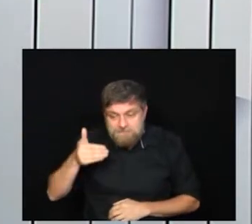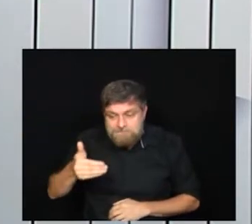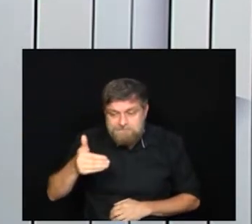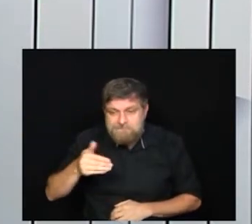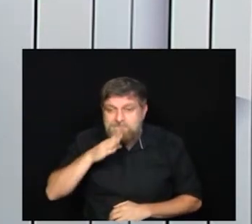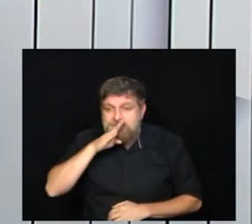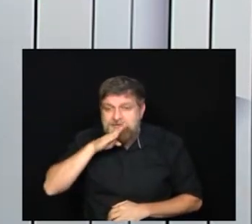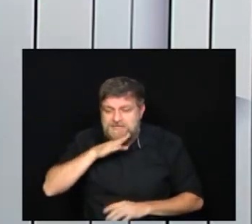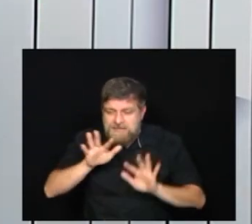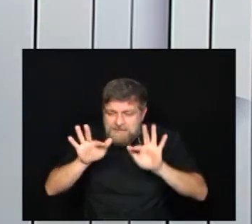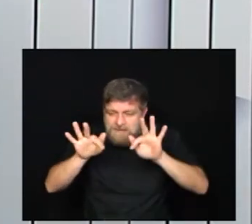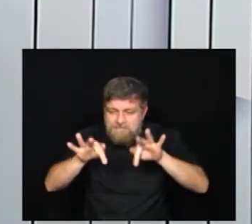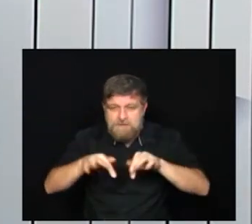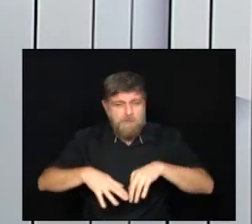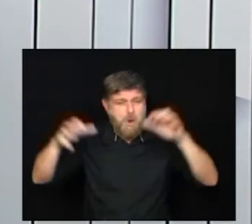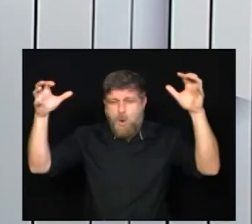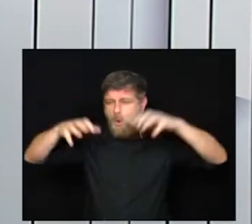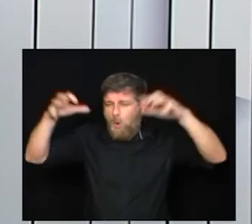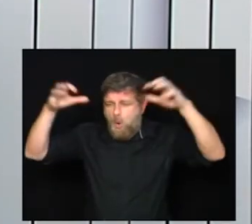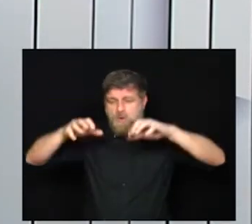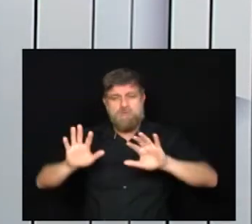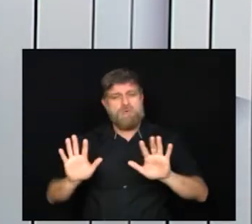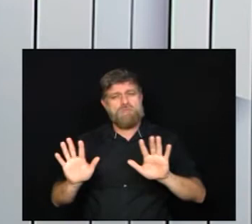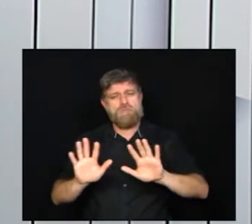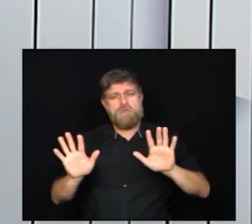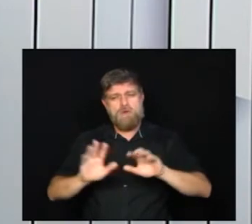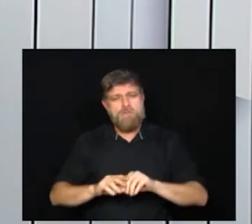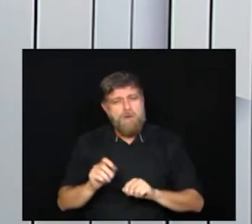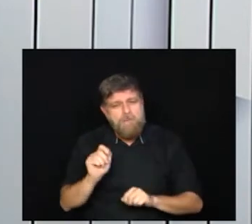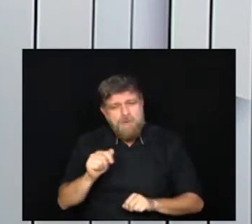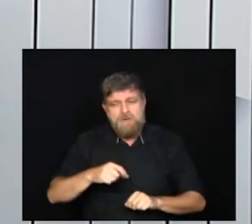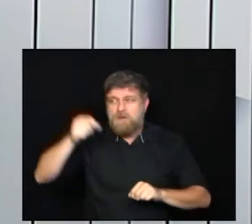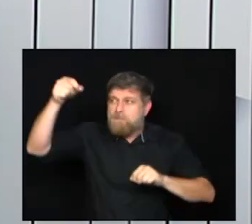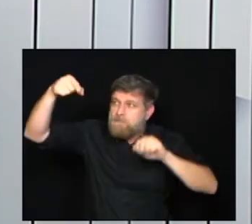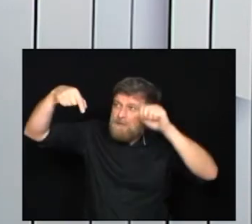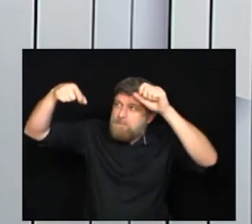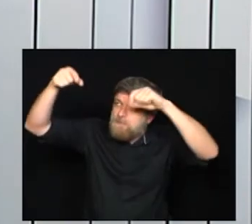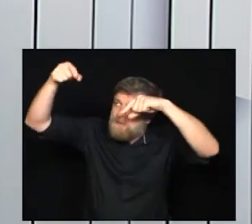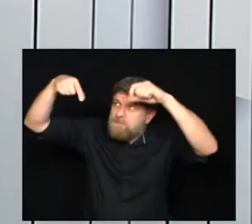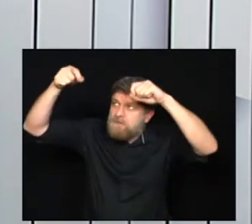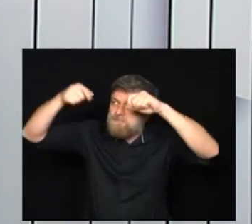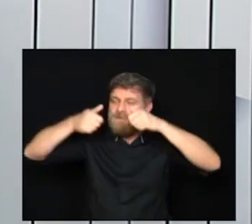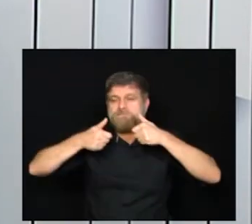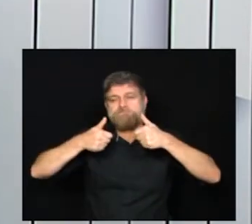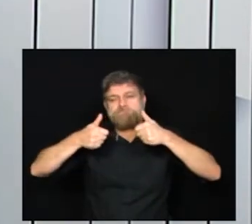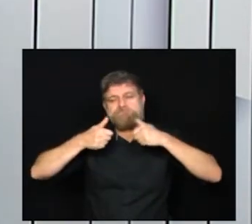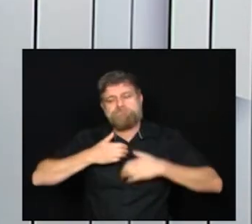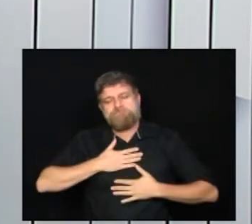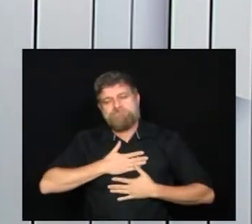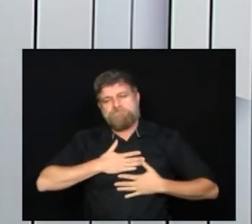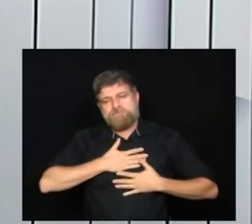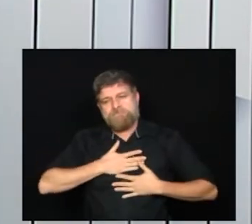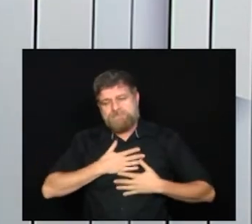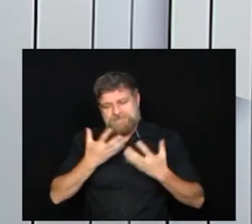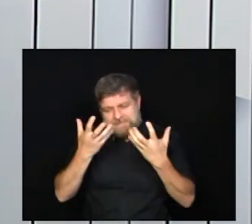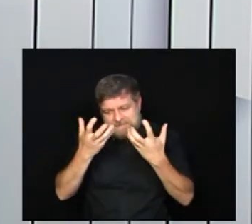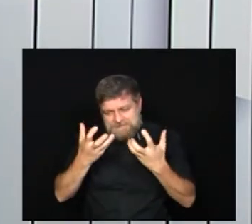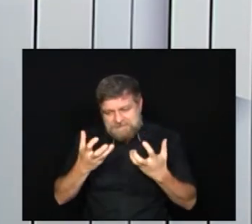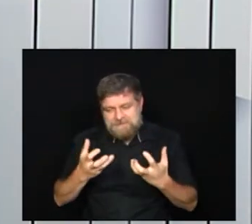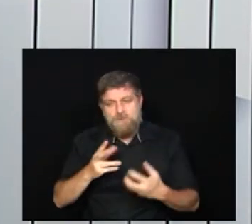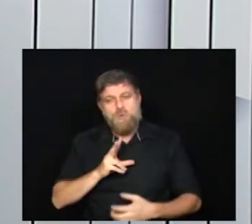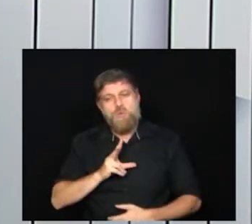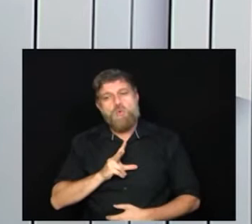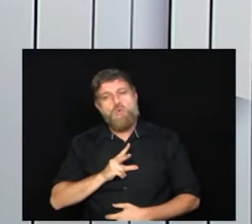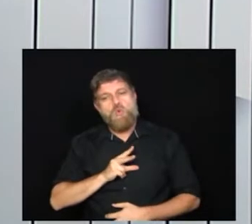da tarde. Não é aquela chuva volumosa, mas qualquer água vinda do céu já alivia o tempo seco e